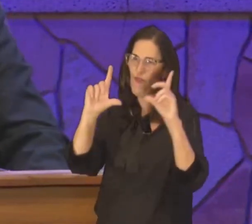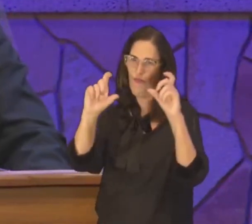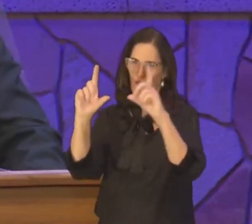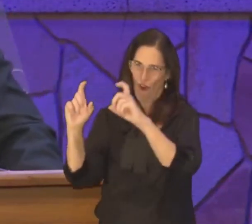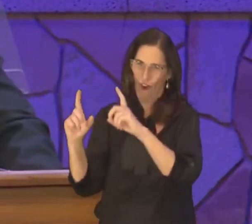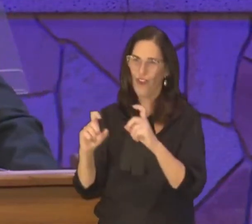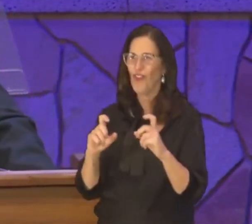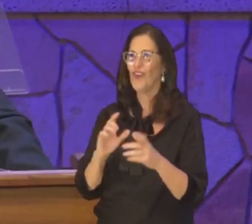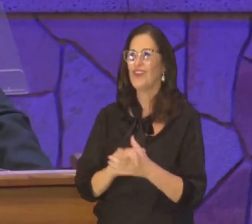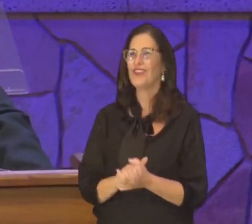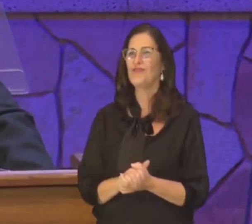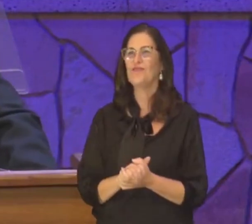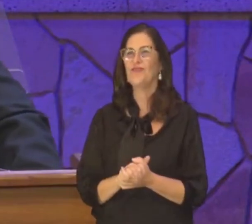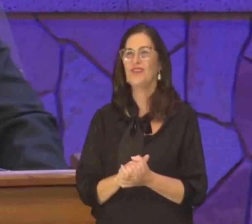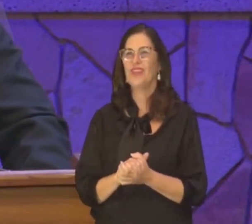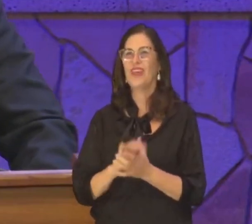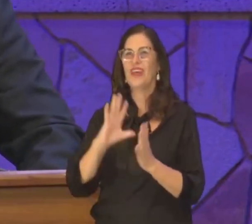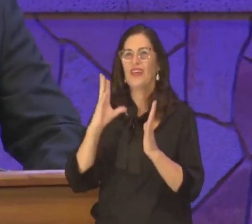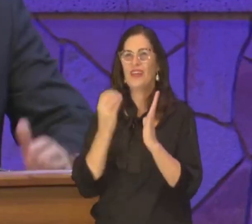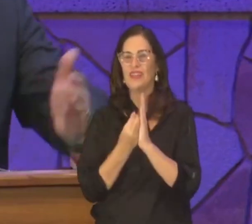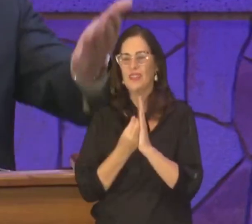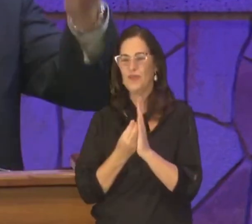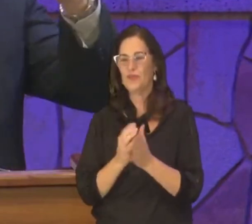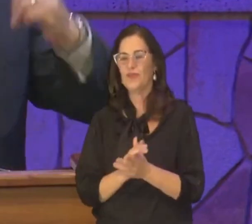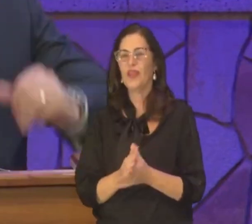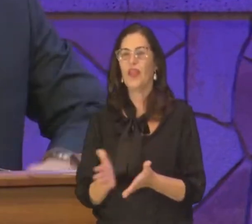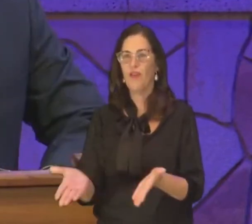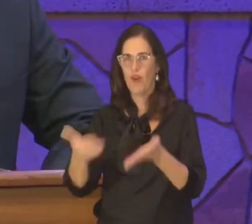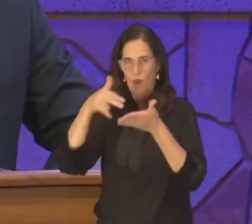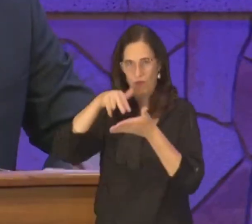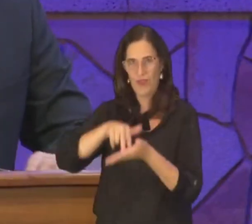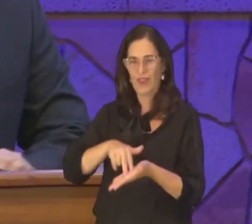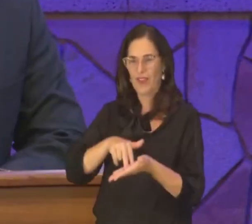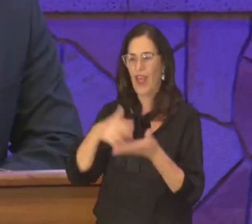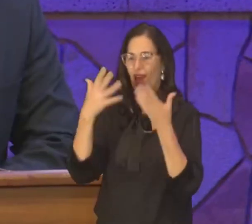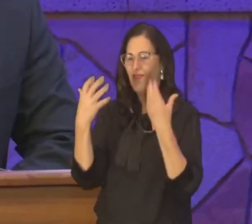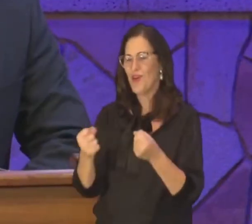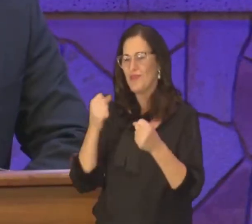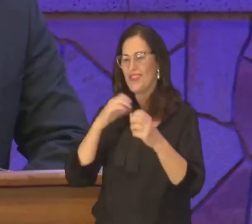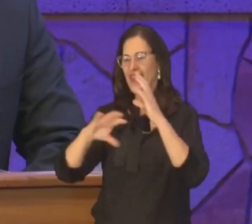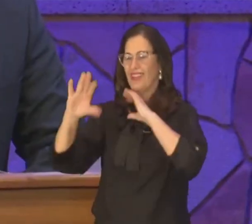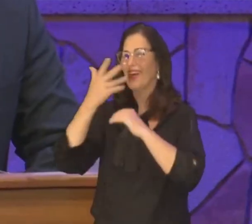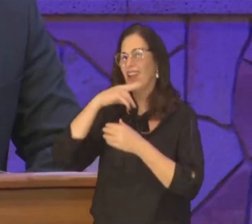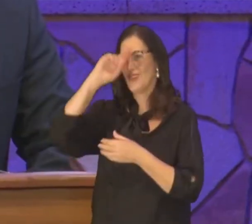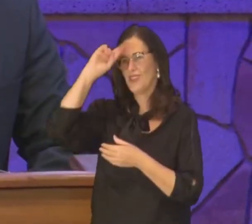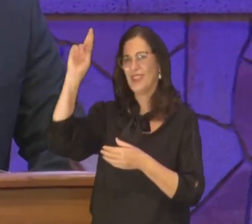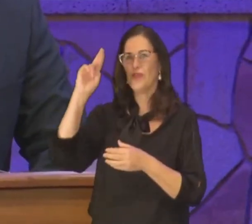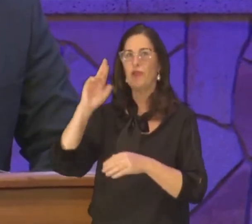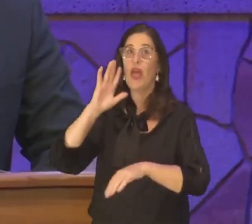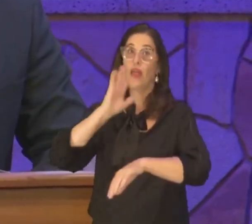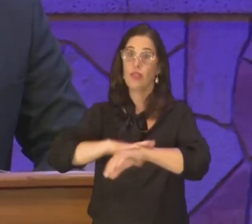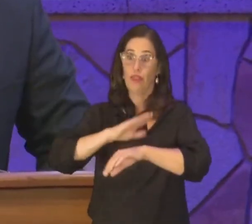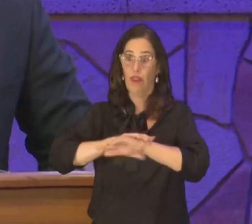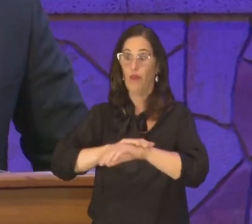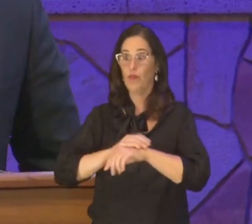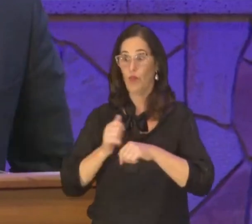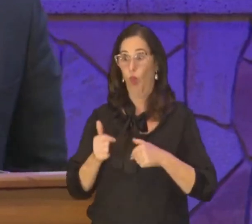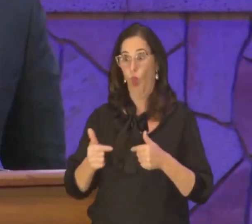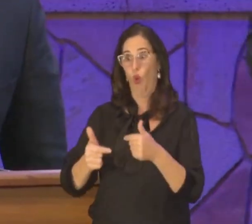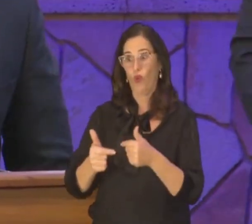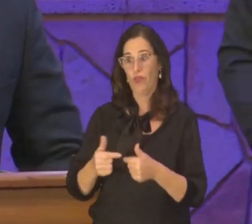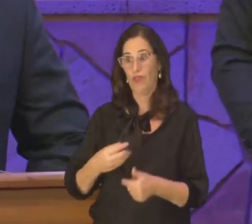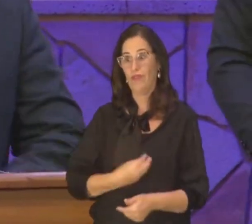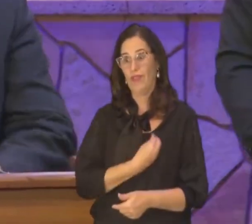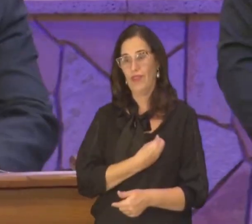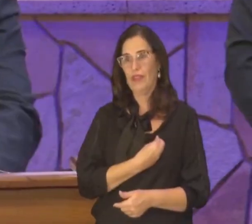fotografias desta igreja de Pérgamo. Irmãos, fiquemos todos de pé e vamos cantar ao Senhor. Temos por lutas passadas